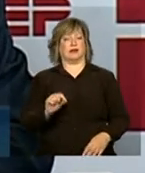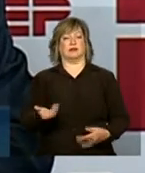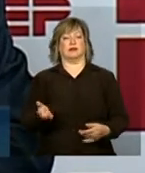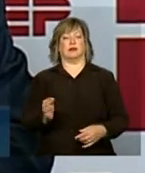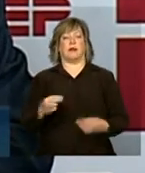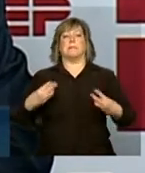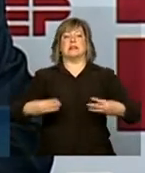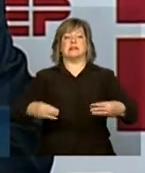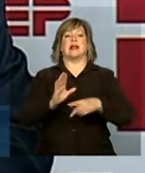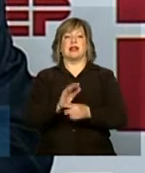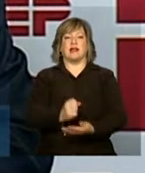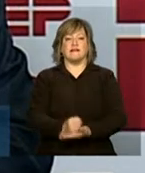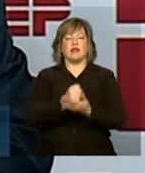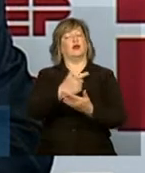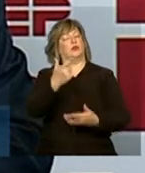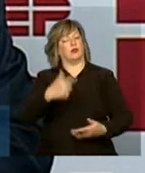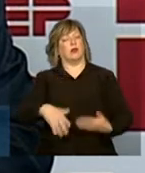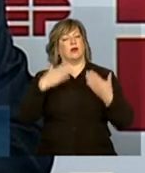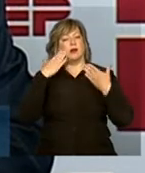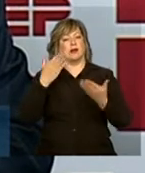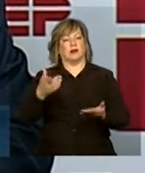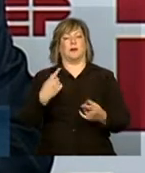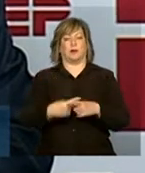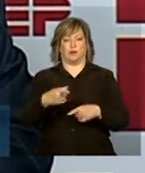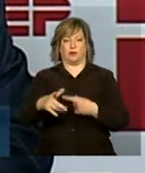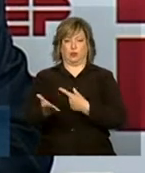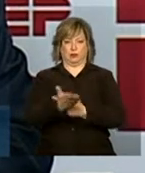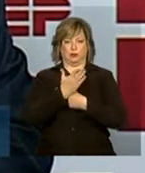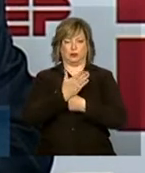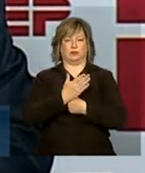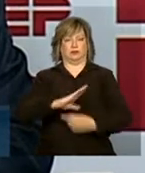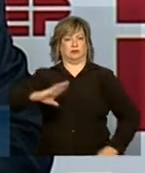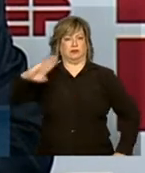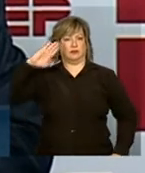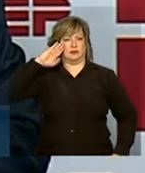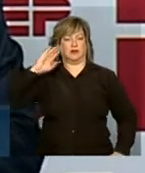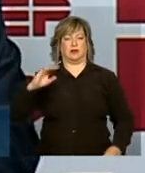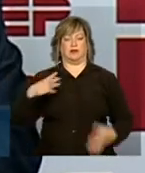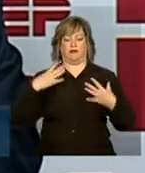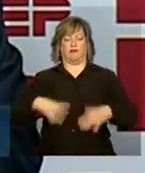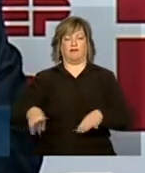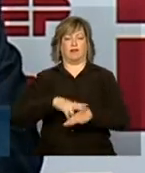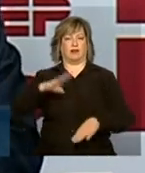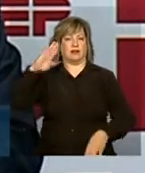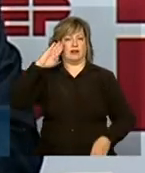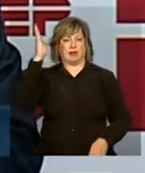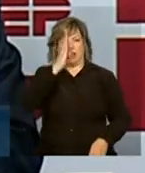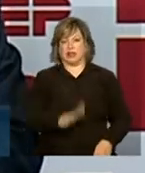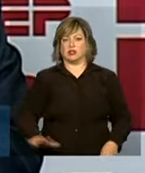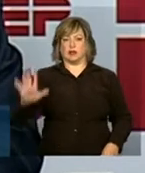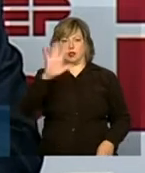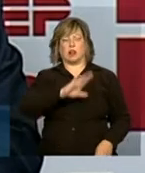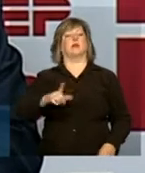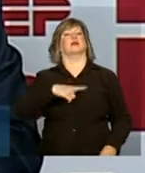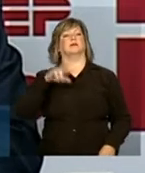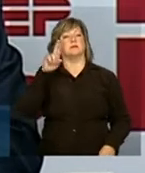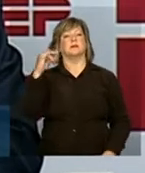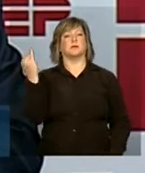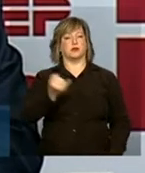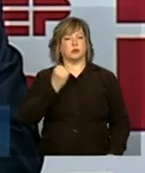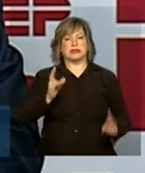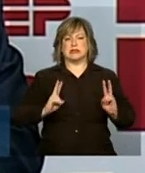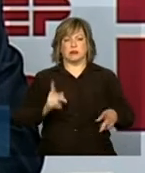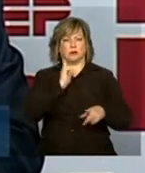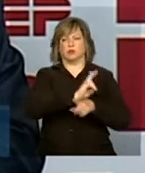Defesa, novamente, registrar a participação das Forças Armadas, especialmente do Exército Nacional, que tem um papel muito importante em